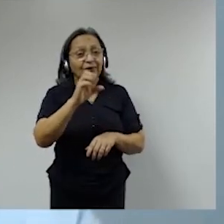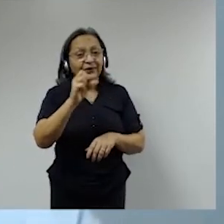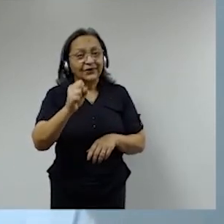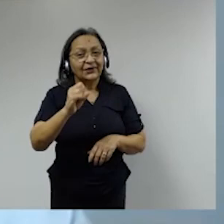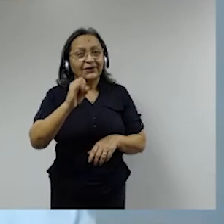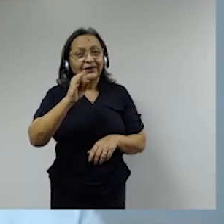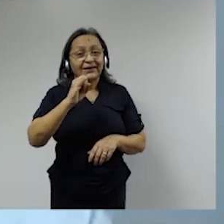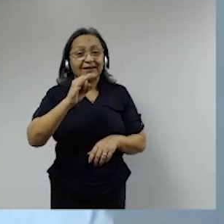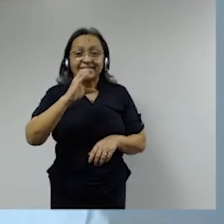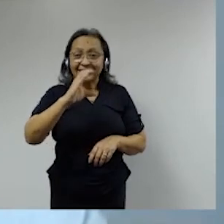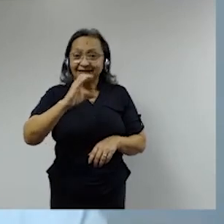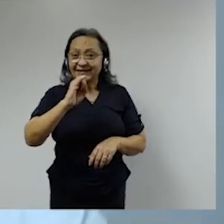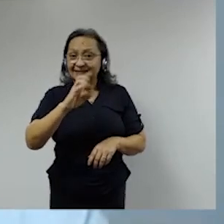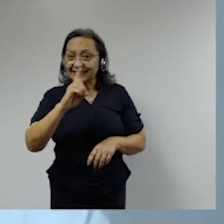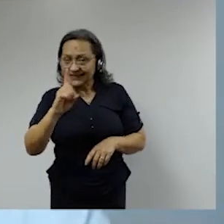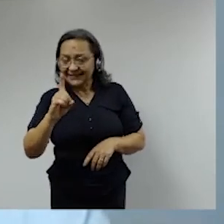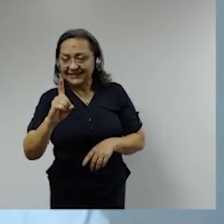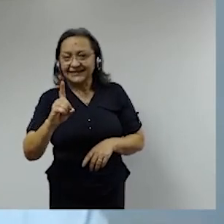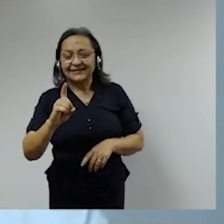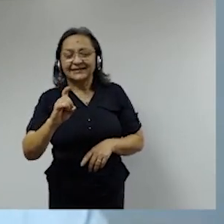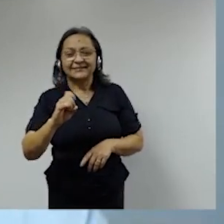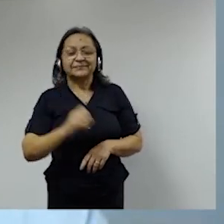acaba falando.